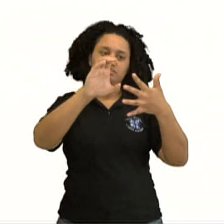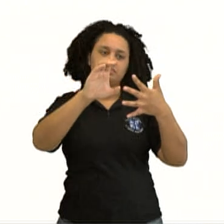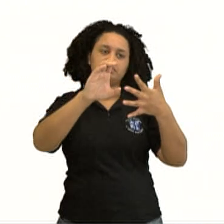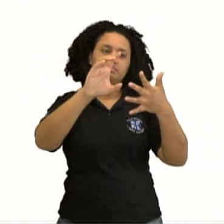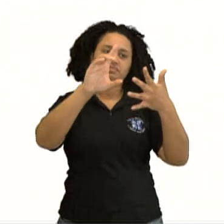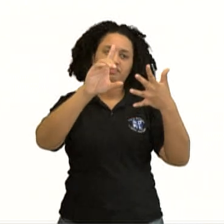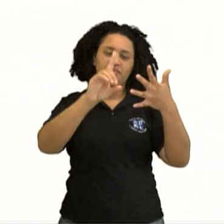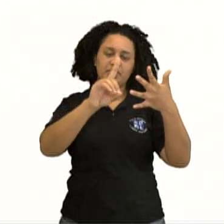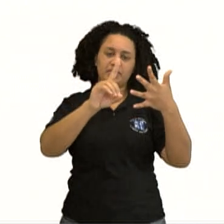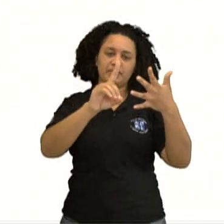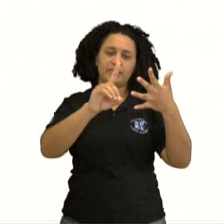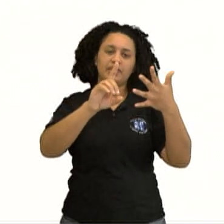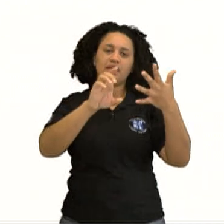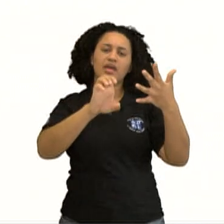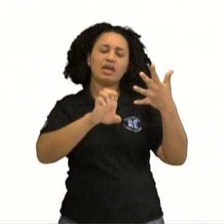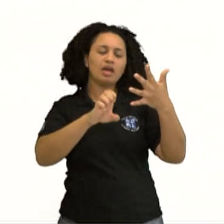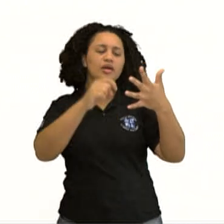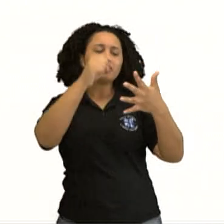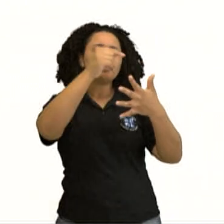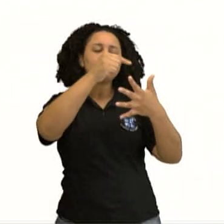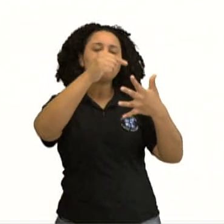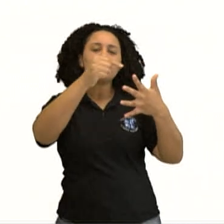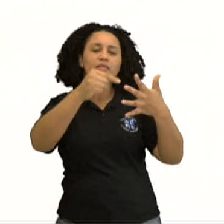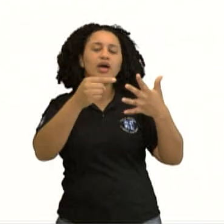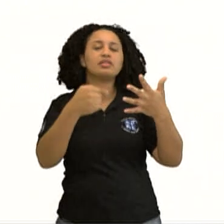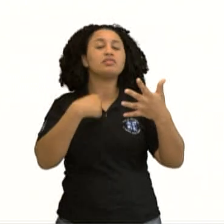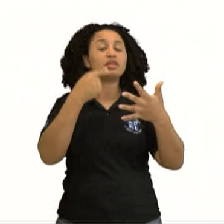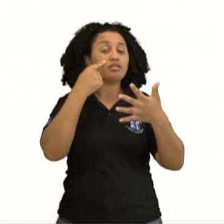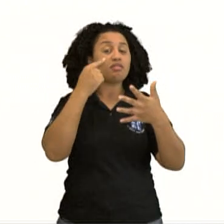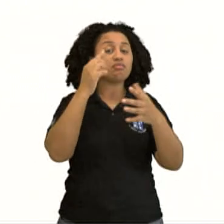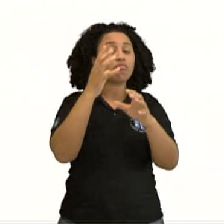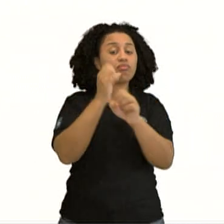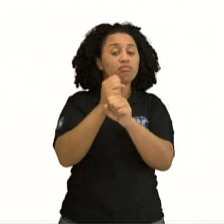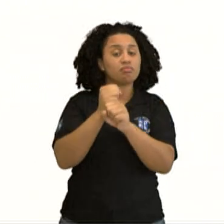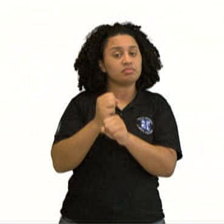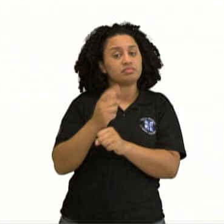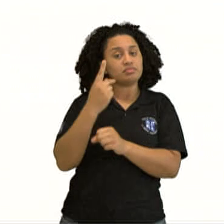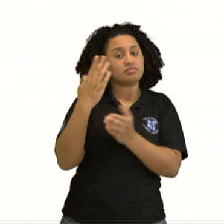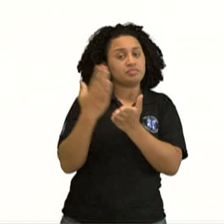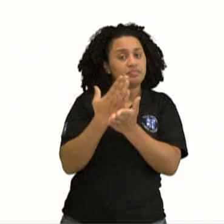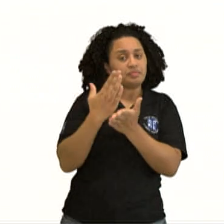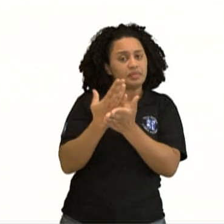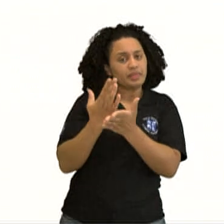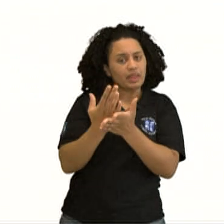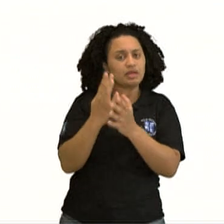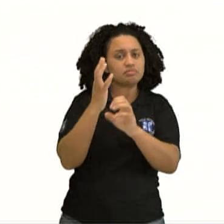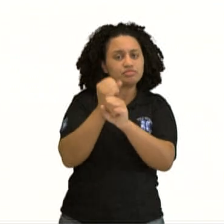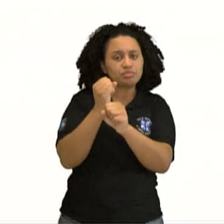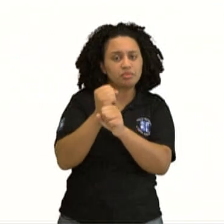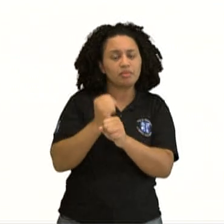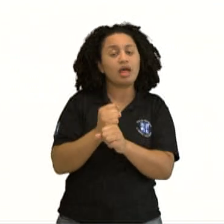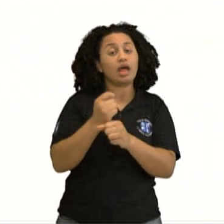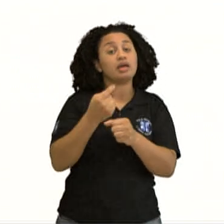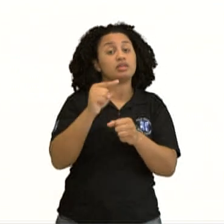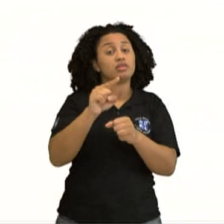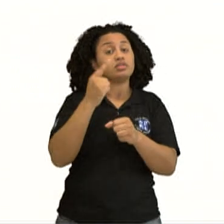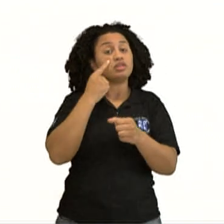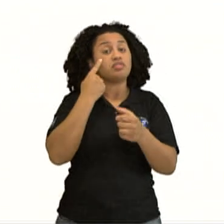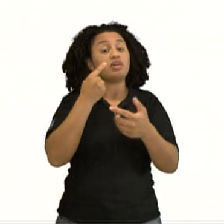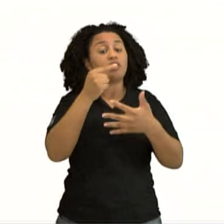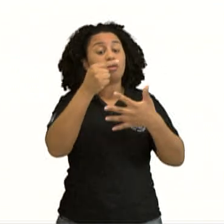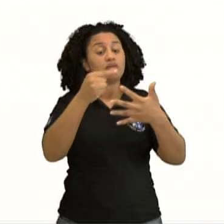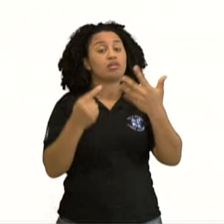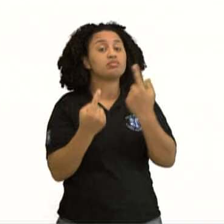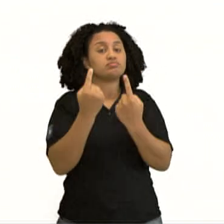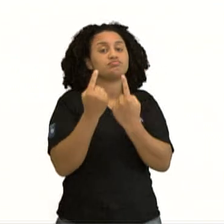B, 0,5 metros por segundo ao quadrado. Alternativa C, 5 metros por segundo ao quadrado. Alternativa